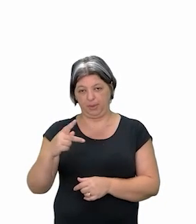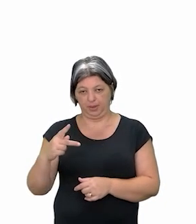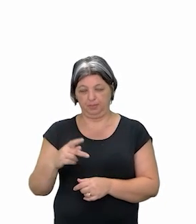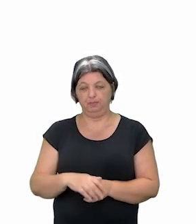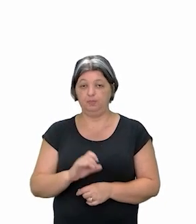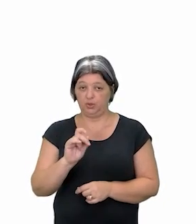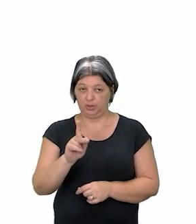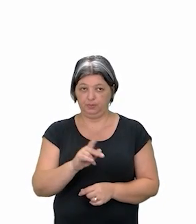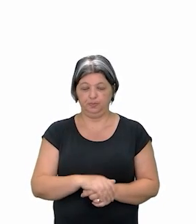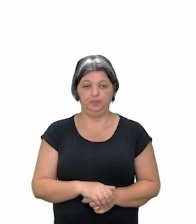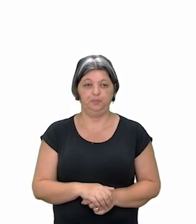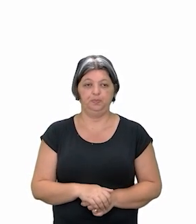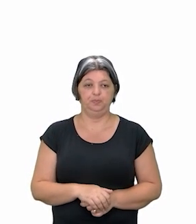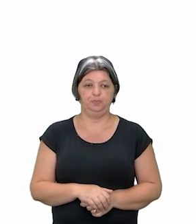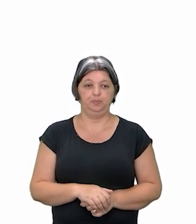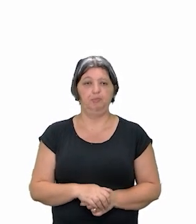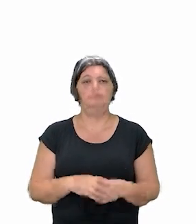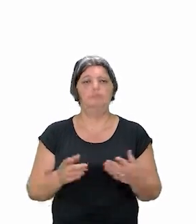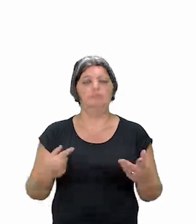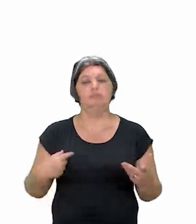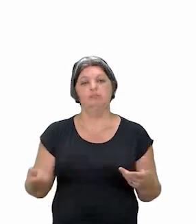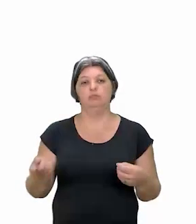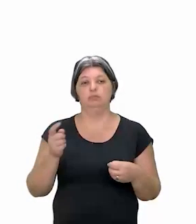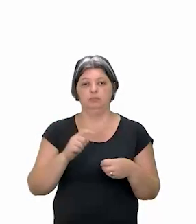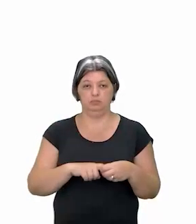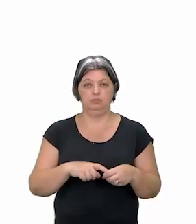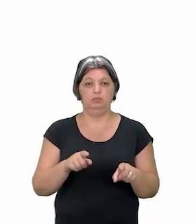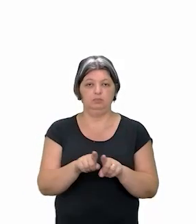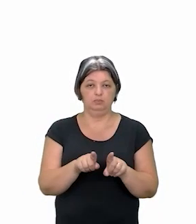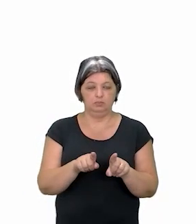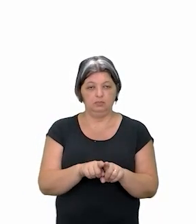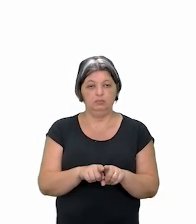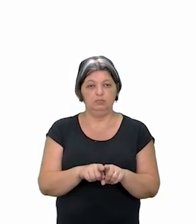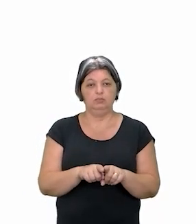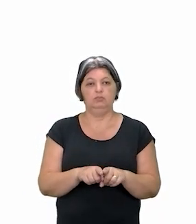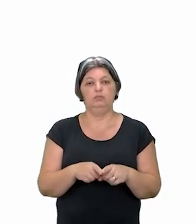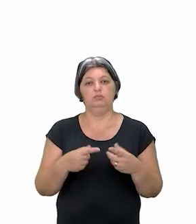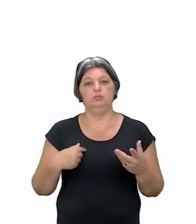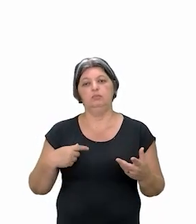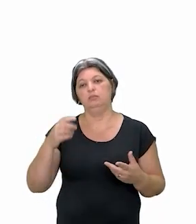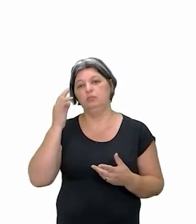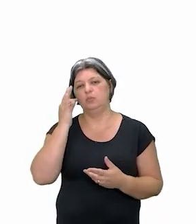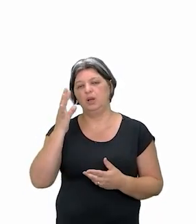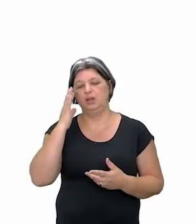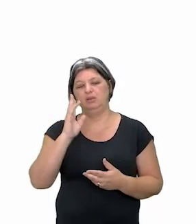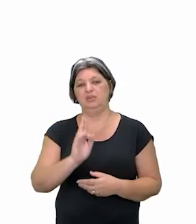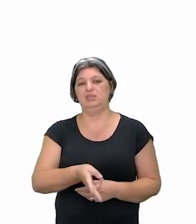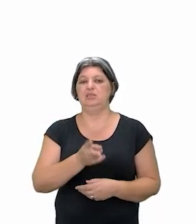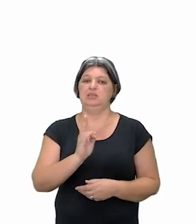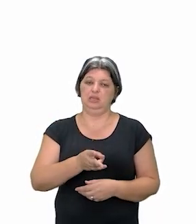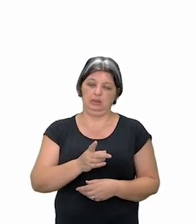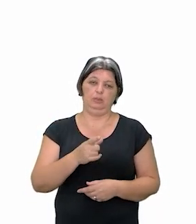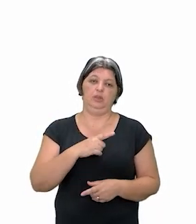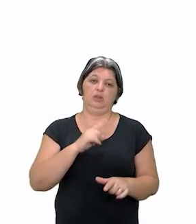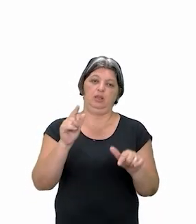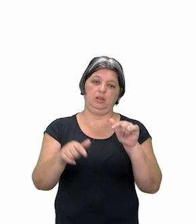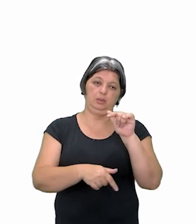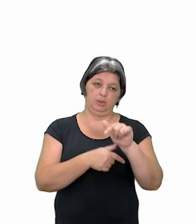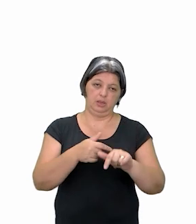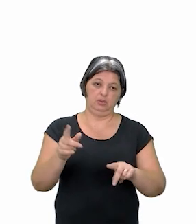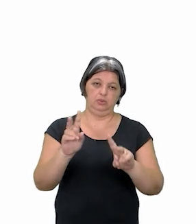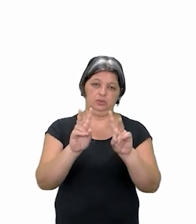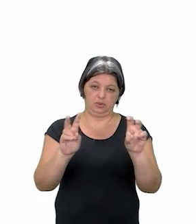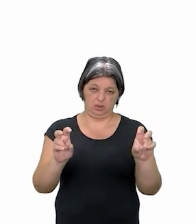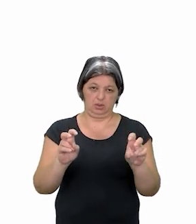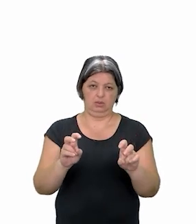bem? Vamos retomar também uma questão mais teórica, que a gente sempre vai ter trabalhado isso, ouvido falar